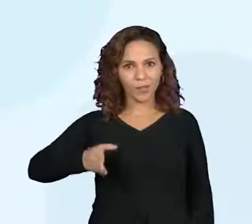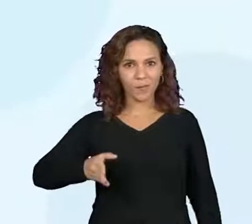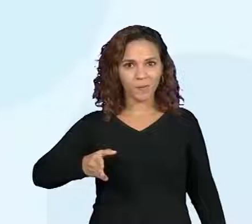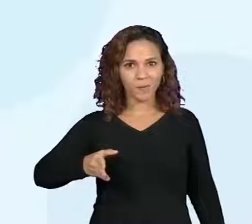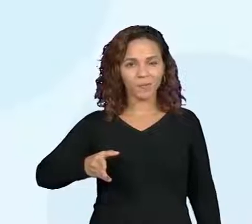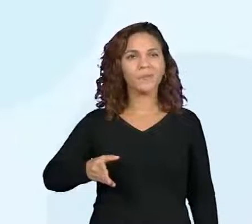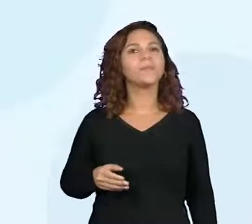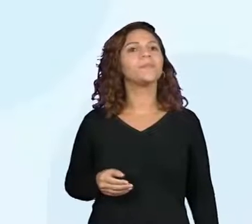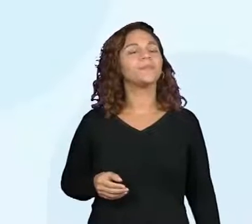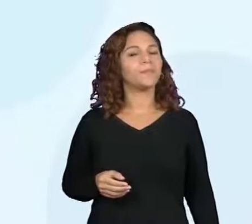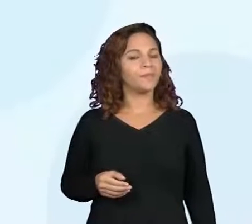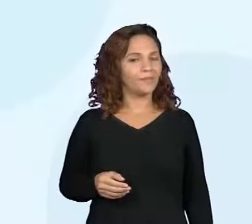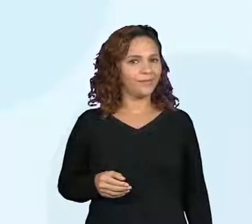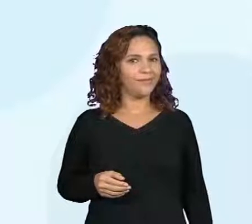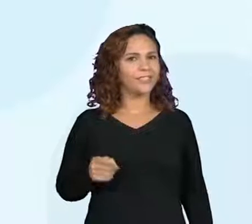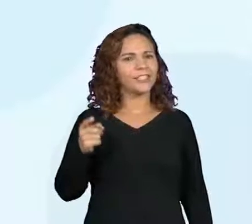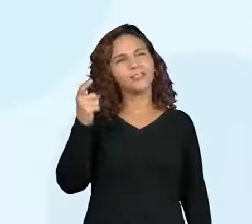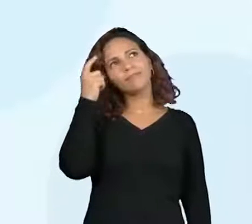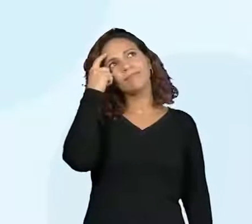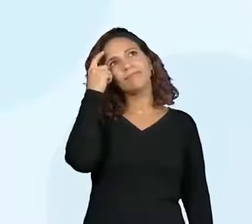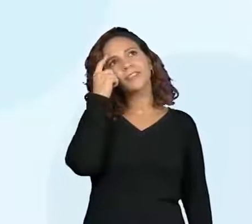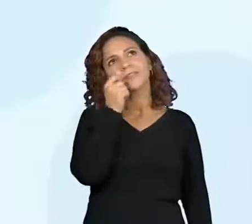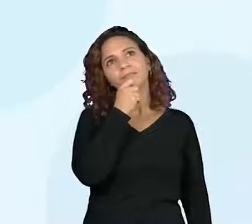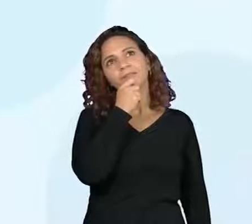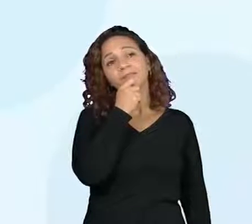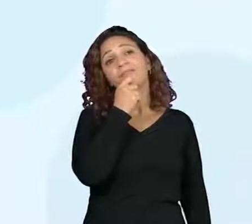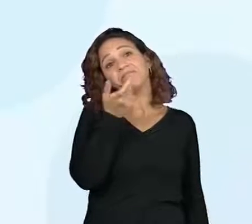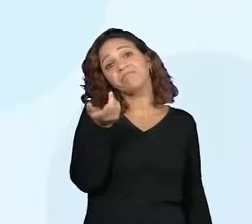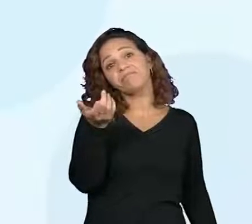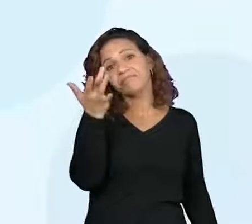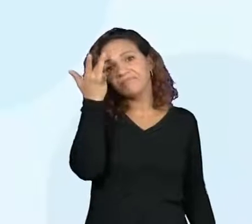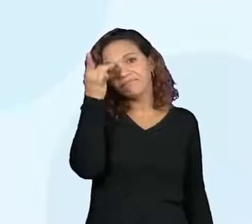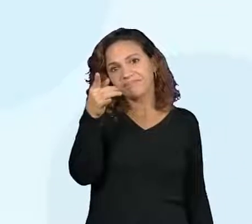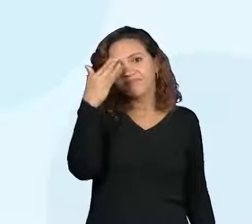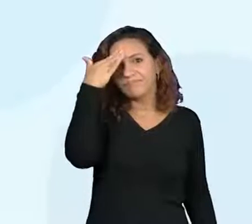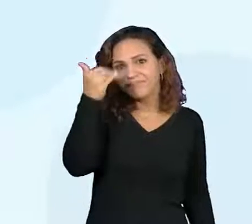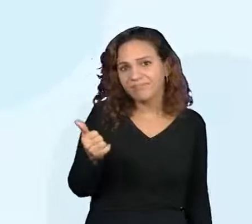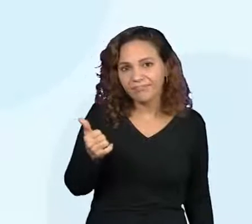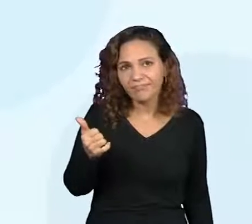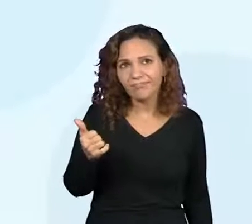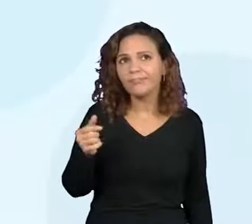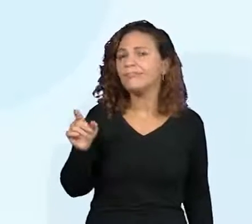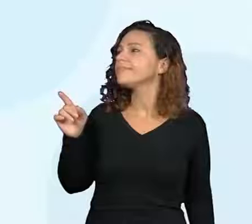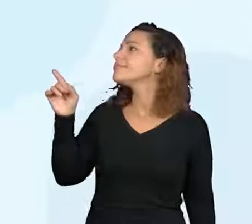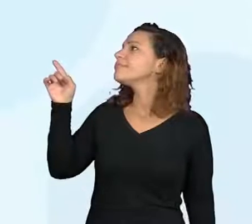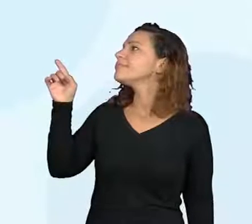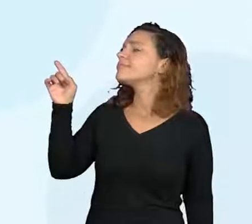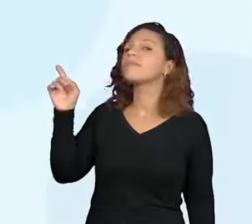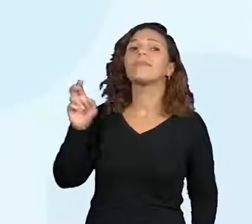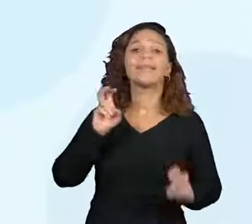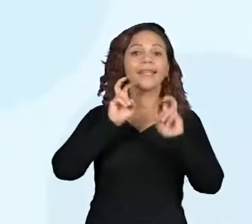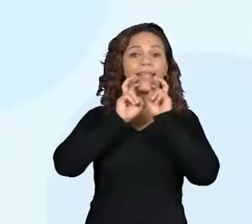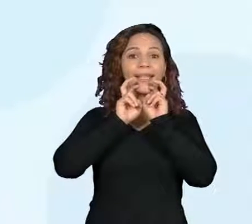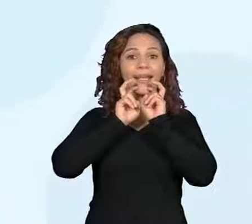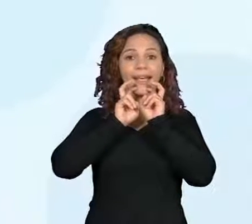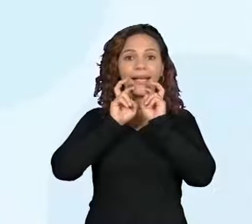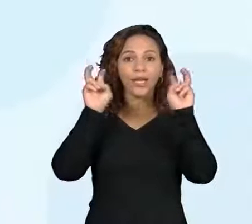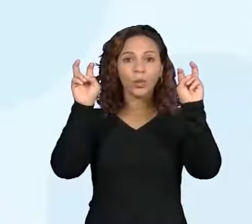Muito bem. Se você já pensou, então você provavelmente sabe que é um balão de